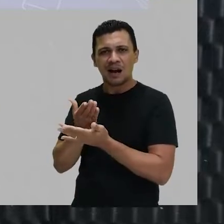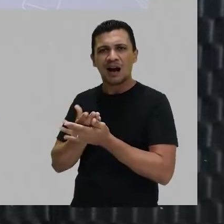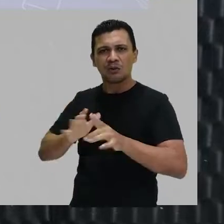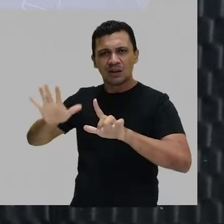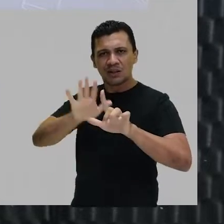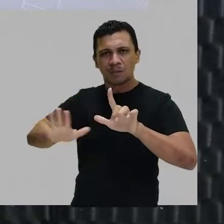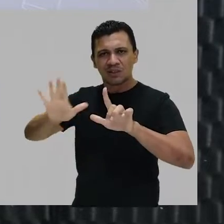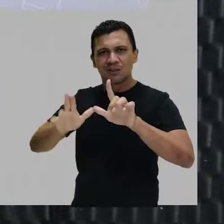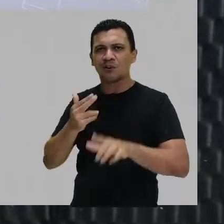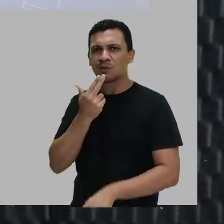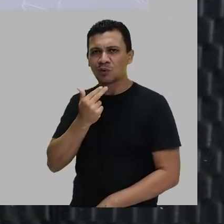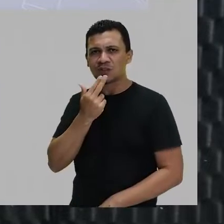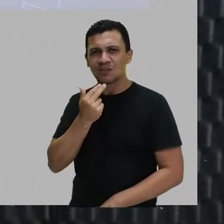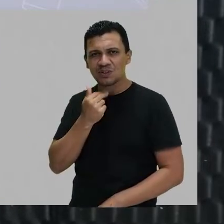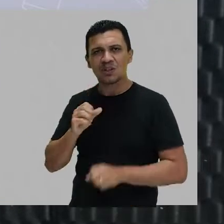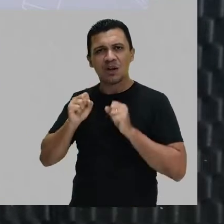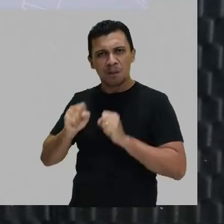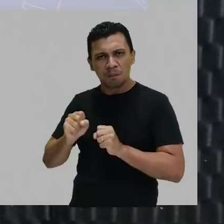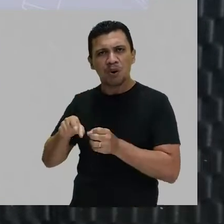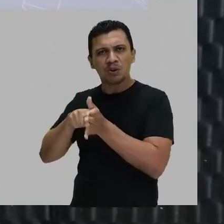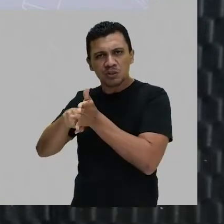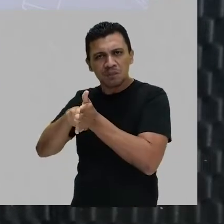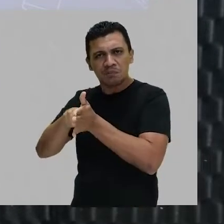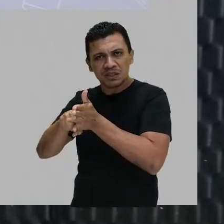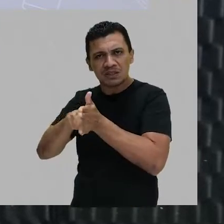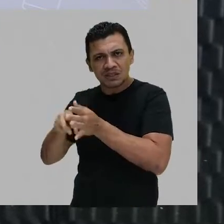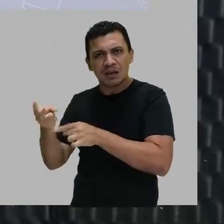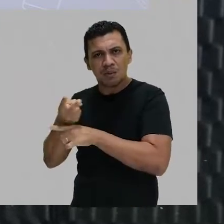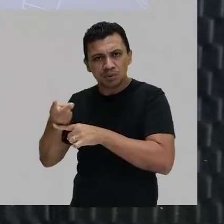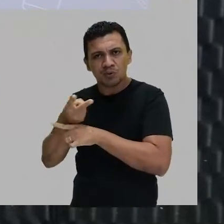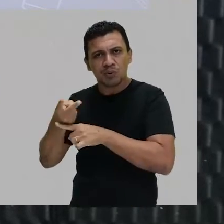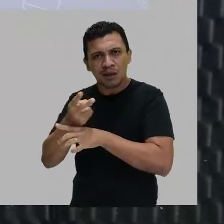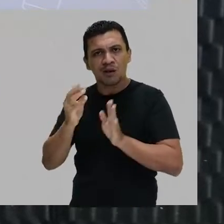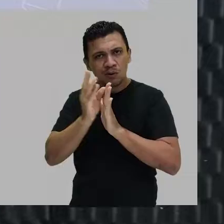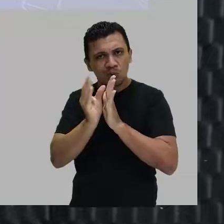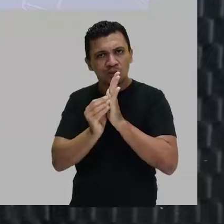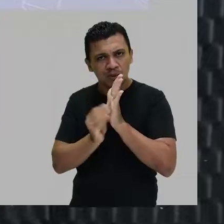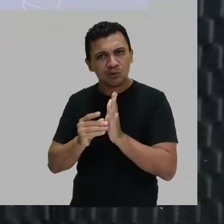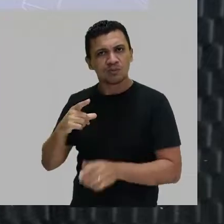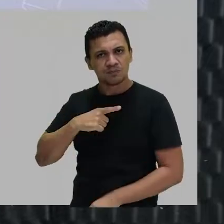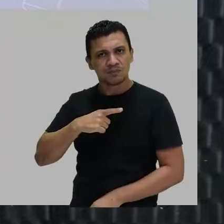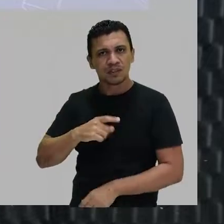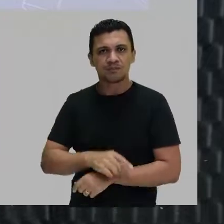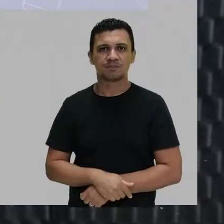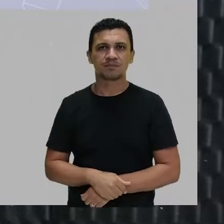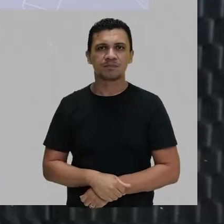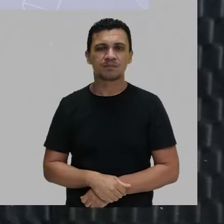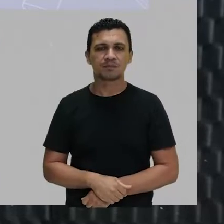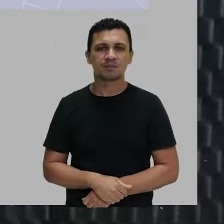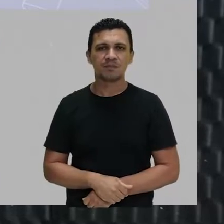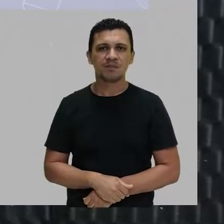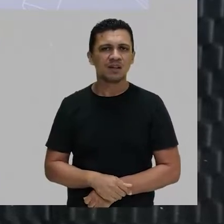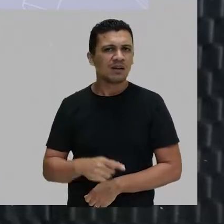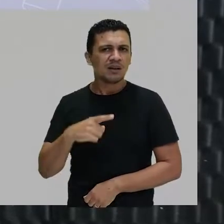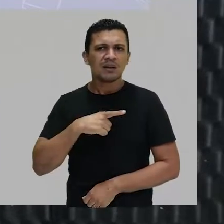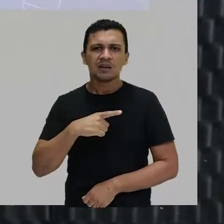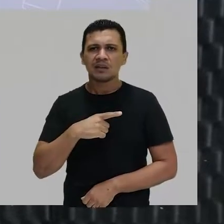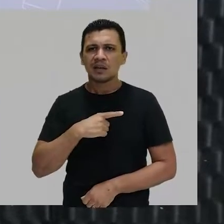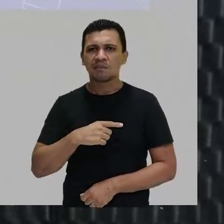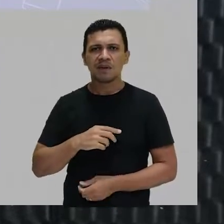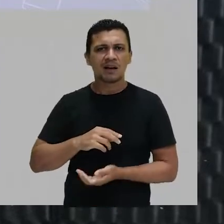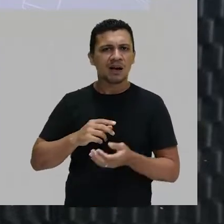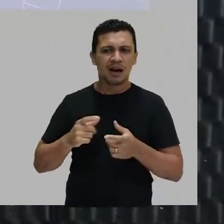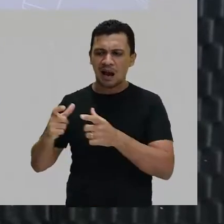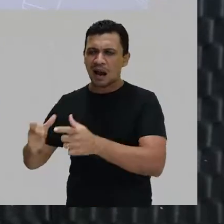plataforma Gonçalves Dias com conteúdos específicos. Cada obra pode usar áreas específicas que